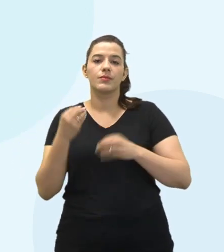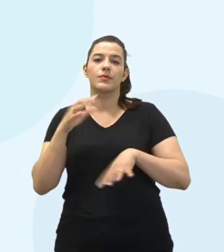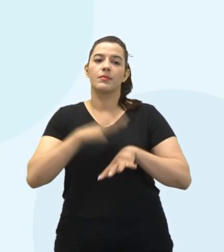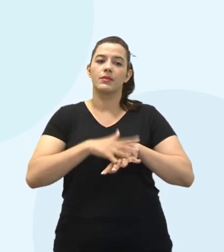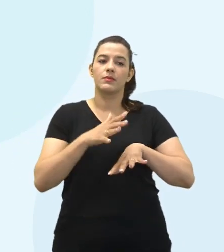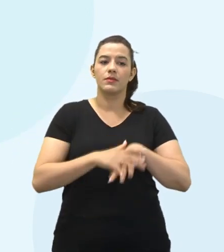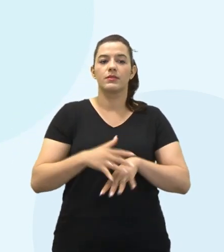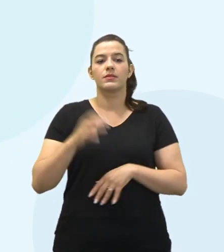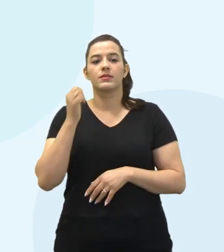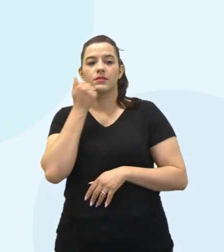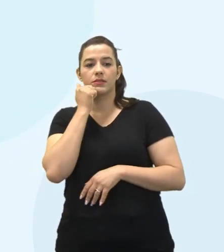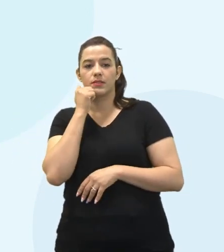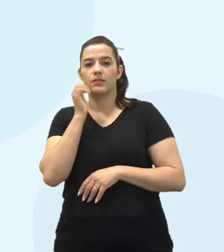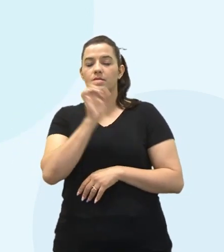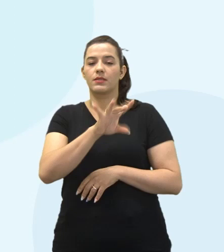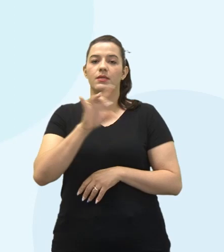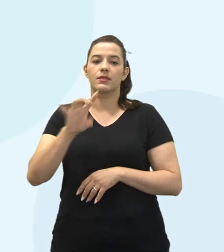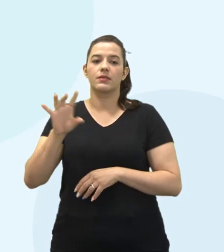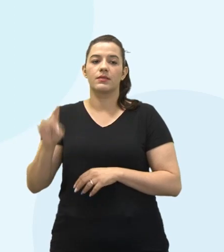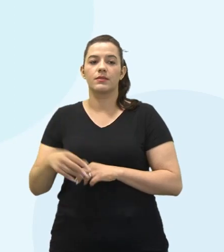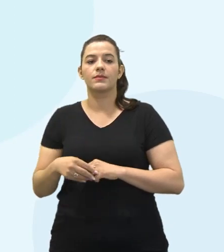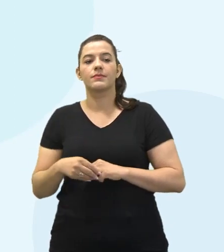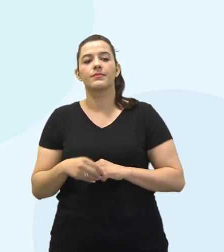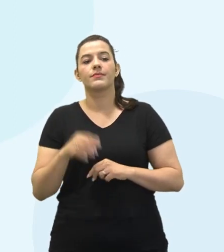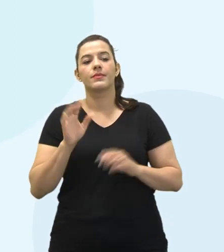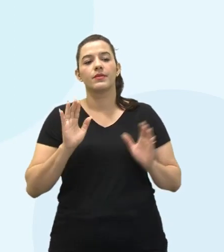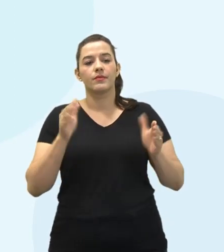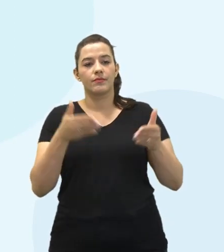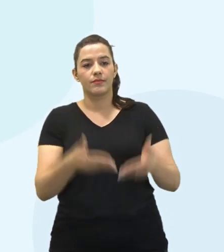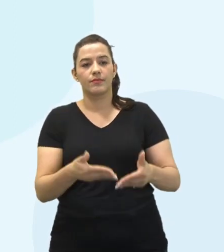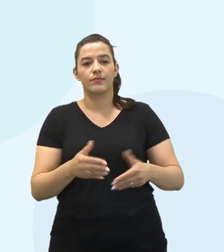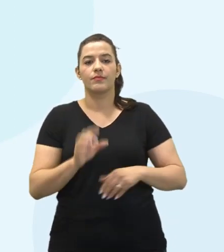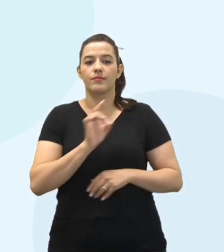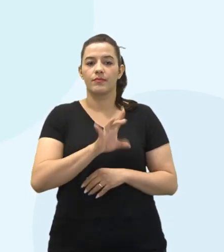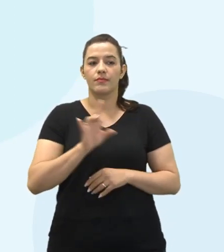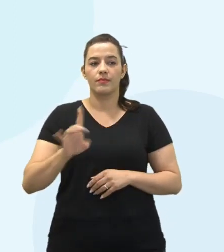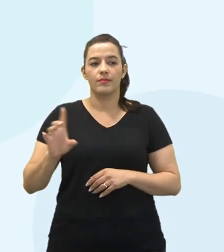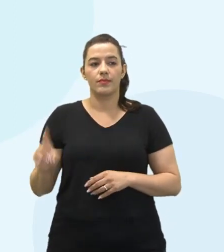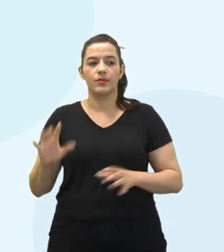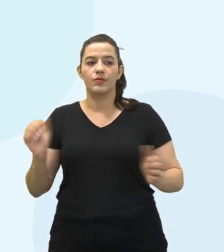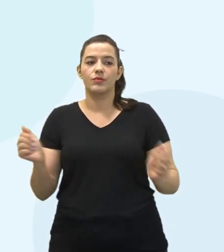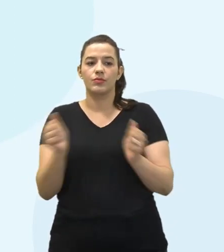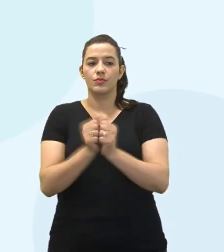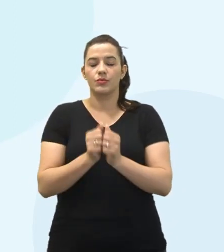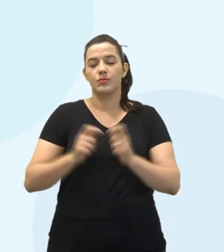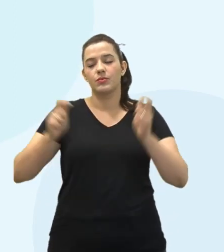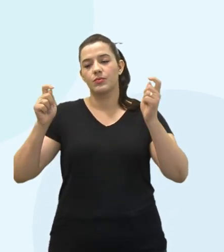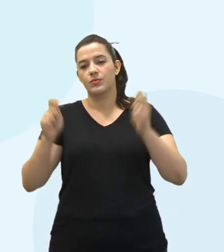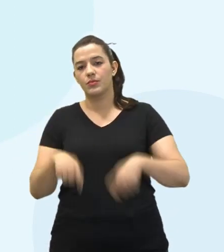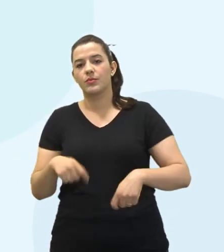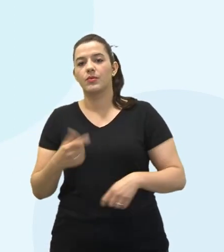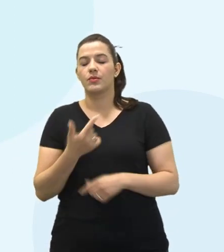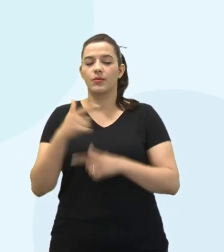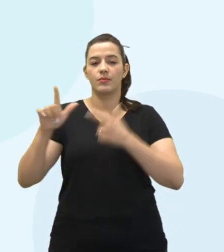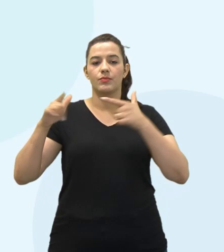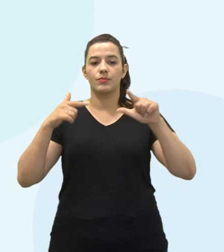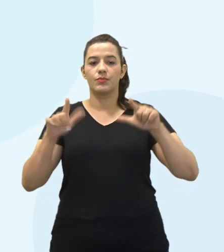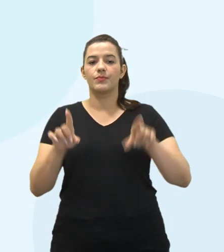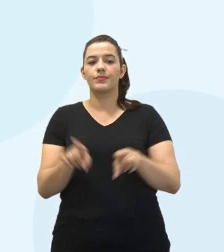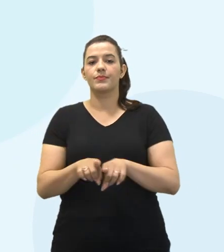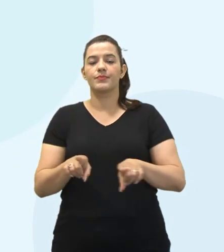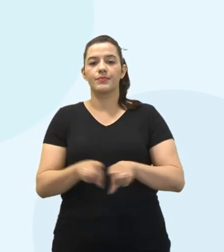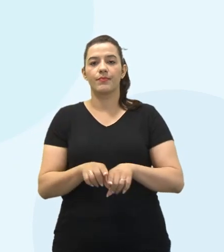no qual cada edição se concentra em um desses itens o ponto com esses domínios temos outros